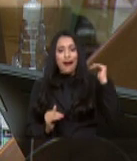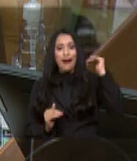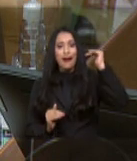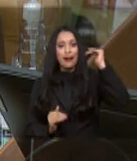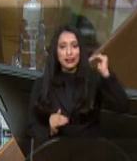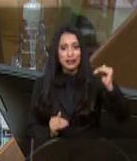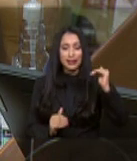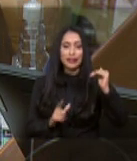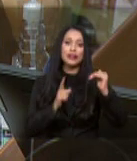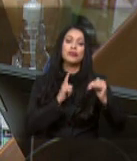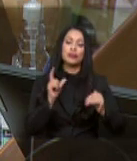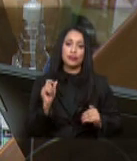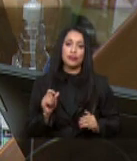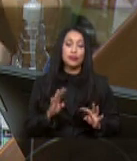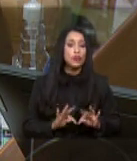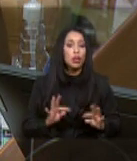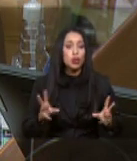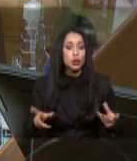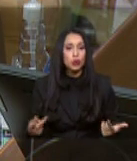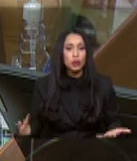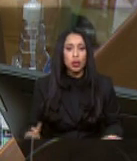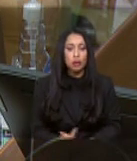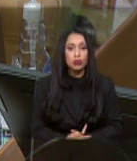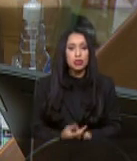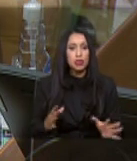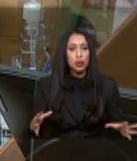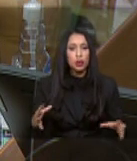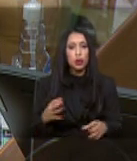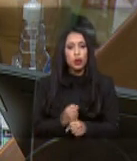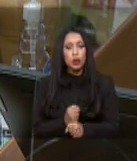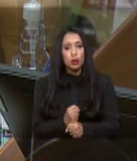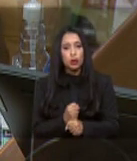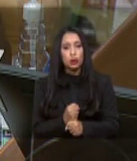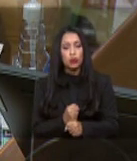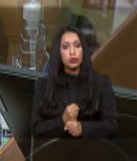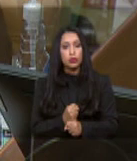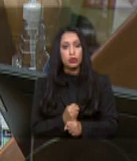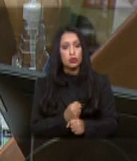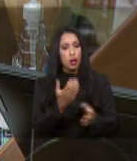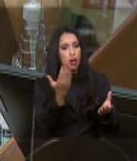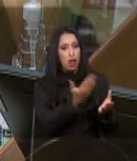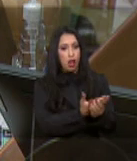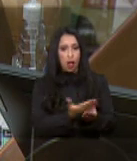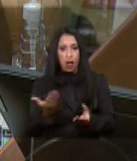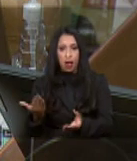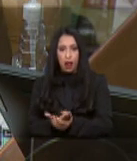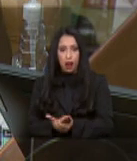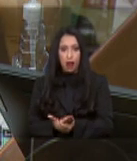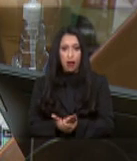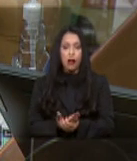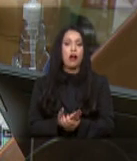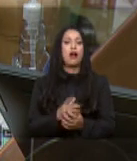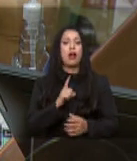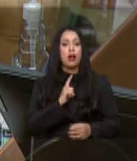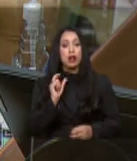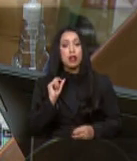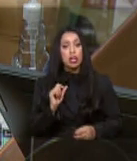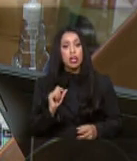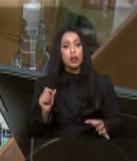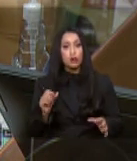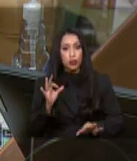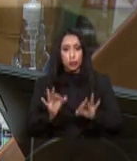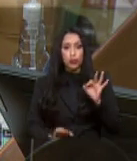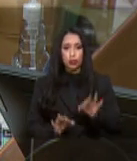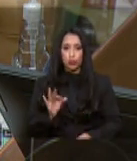dentro. Isto tudo é o que é colocado neste conjunto nessas duas ações, e eu vou julgar em